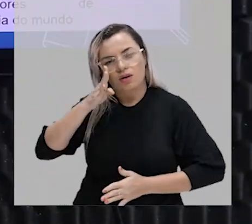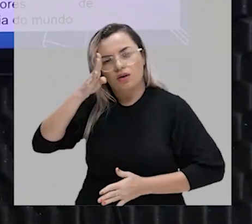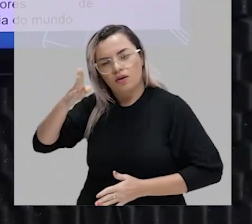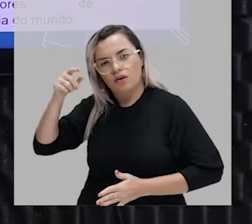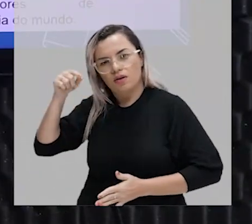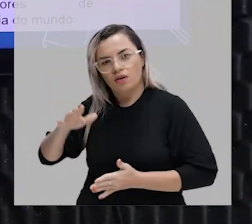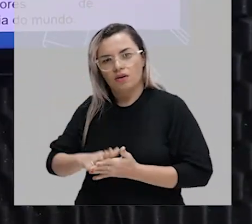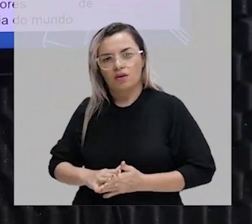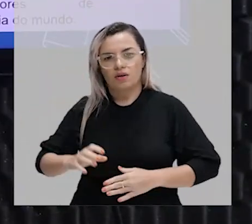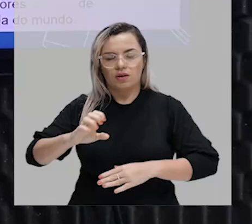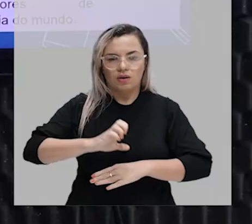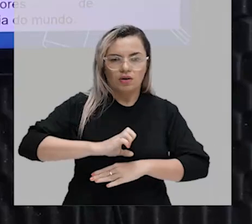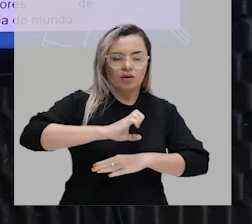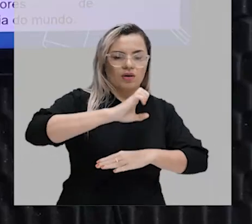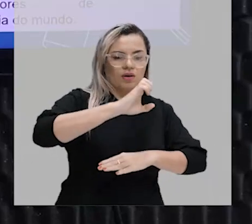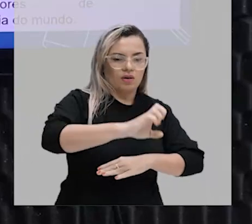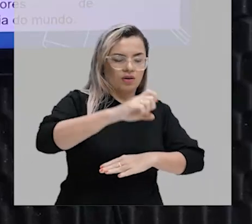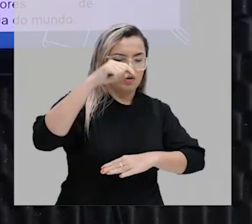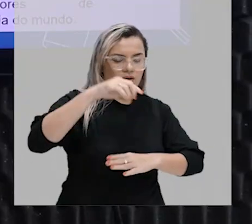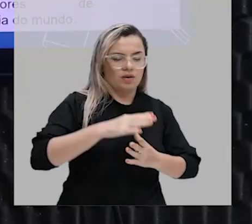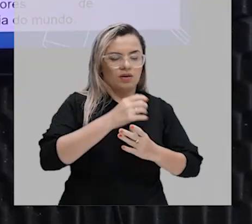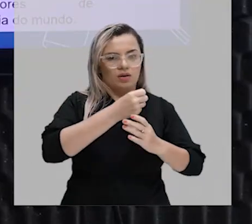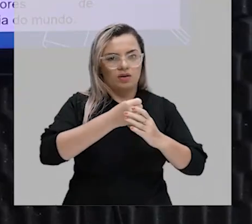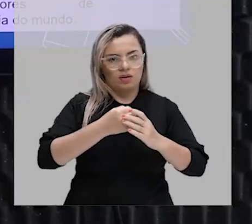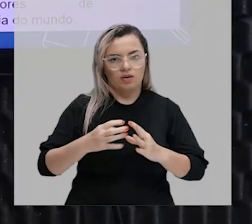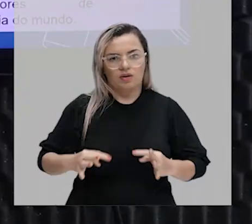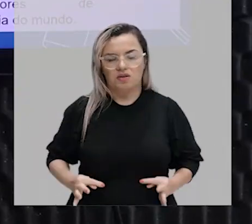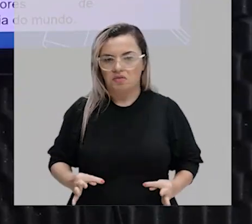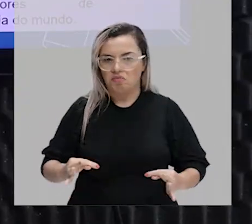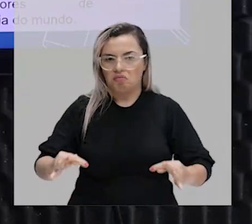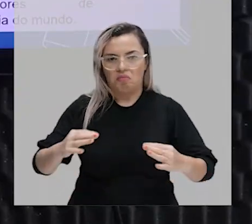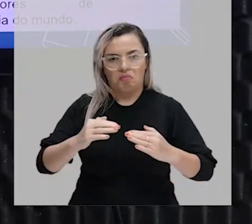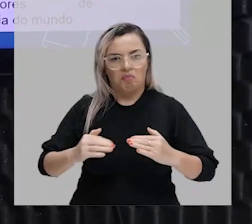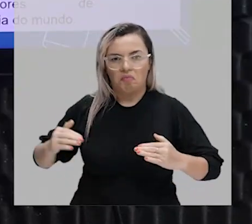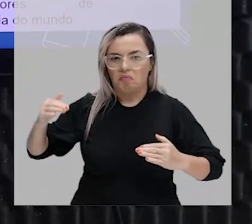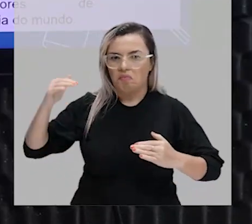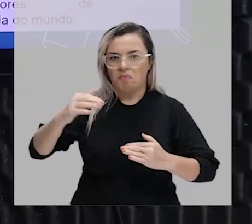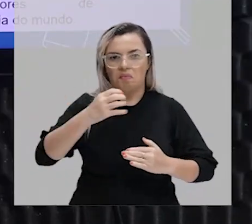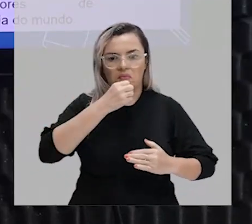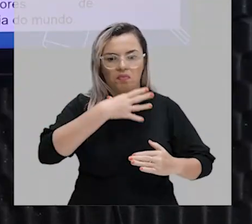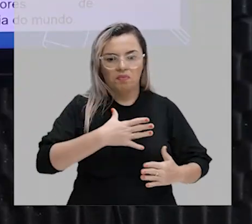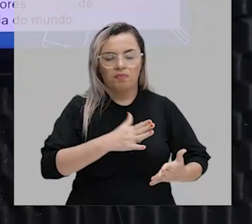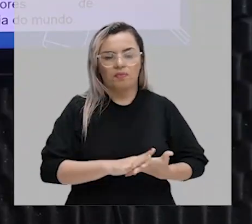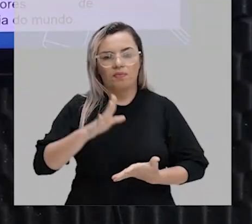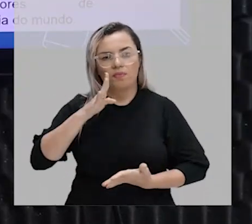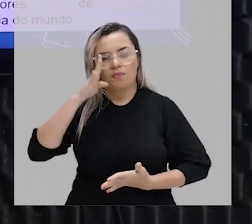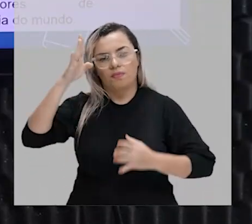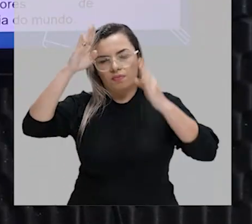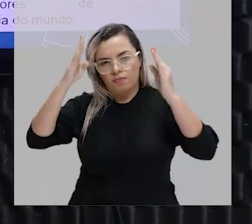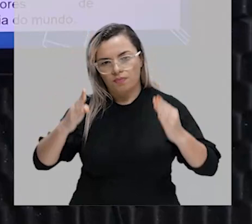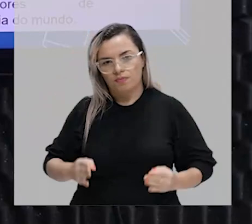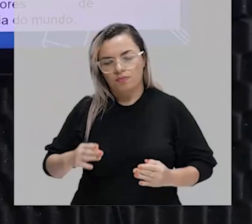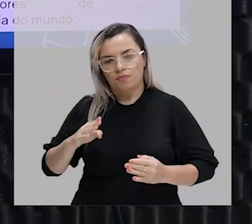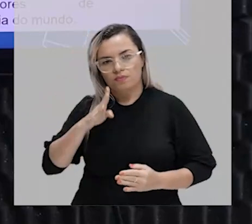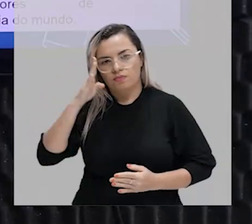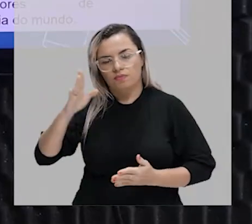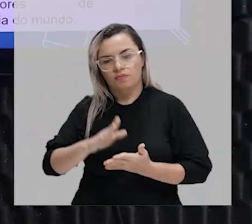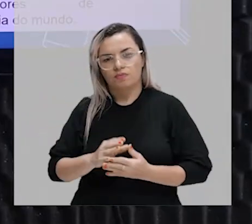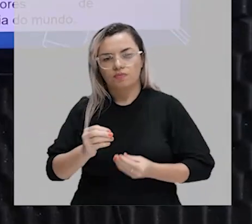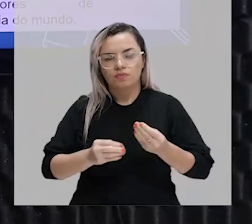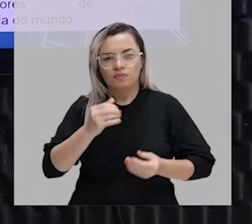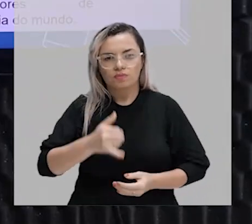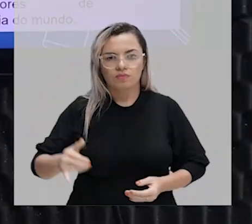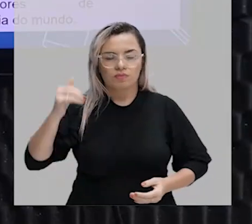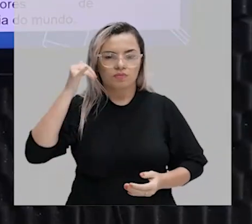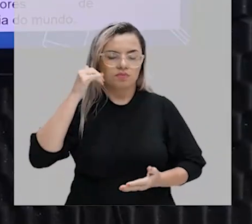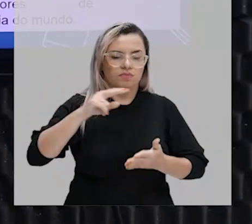principais exportadores no aspecto da tecnologia de ponta. Se a gente for analisar principalmente aí produtos tecnológicos como celulares, né, e